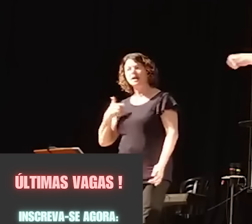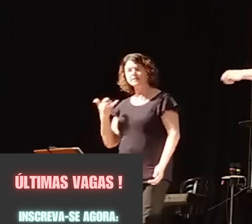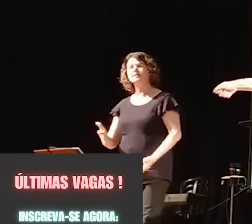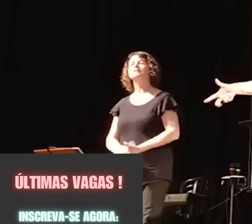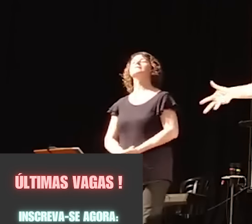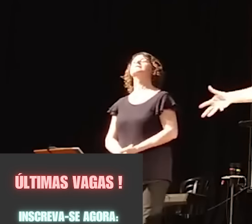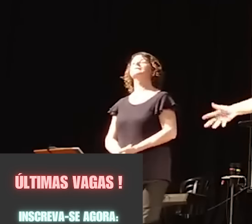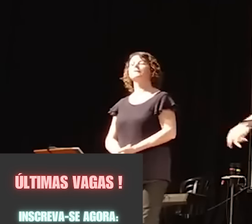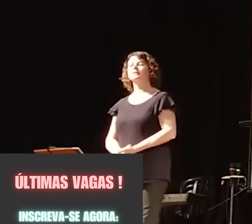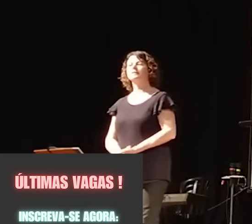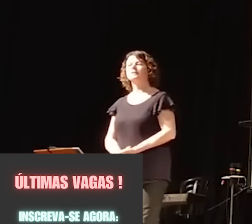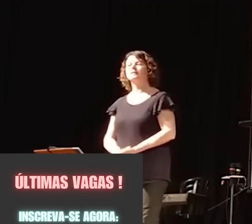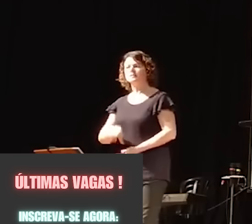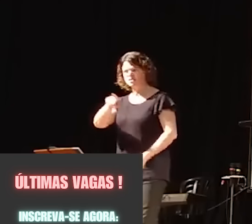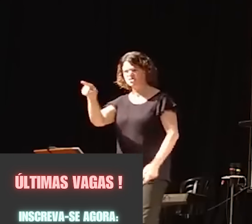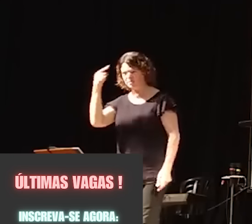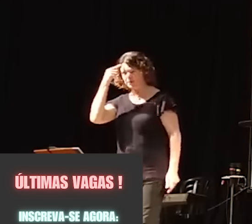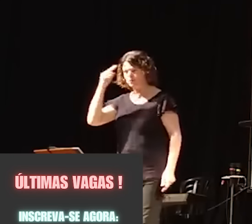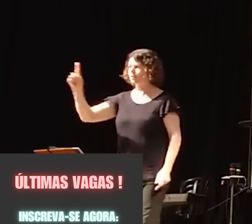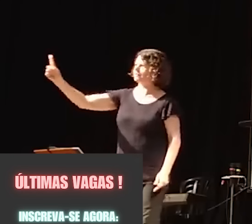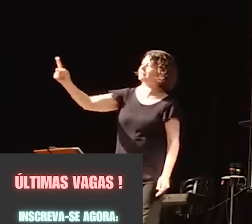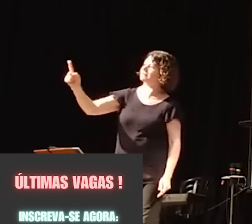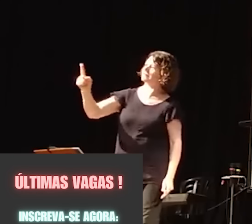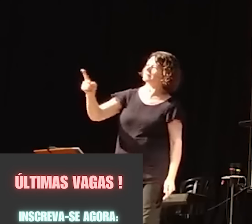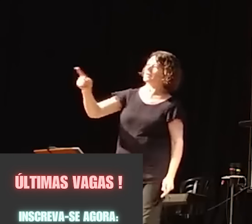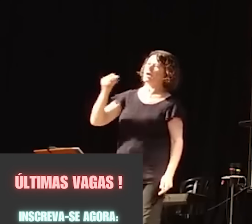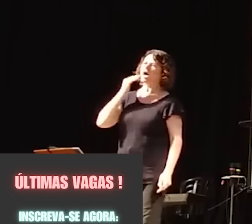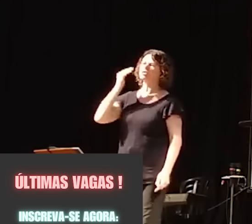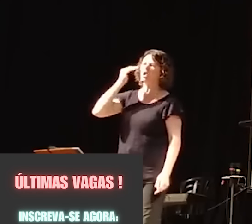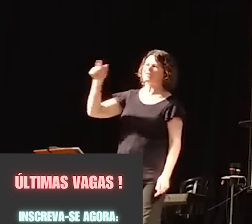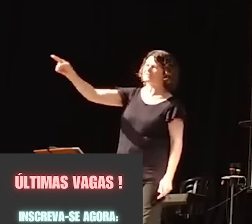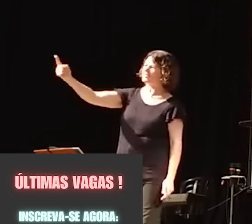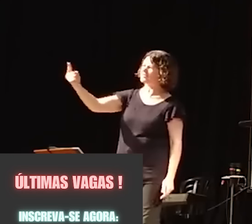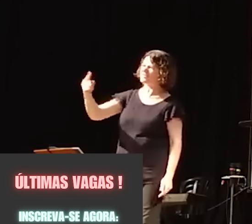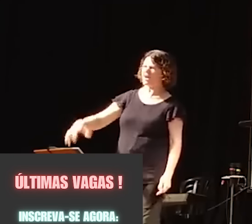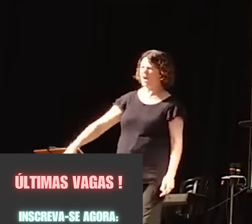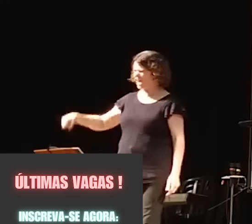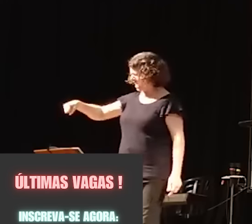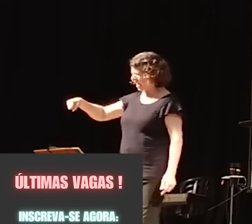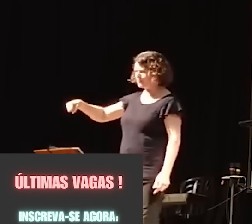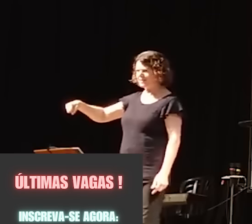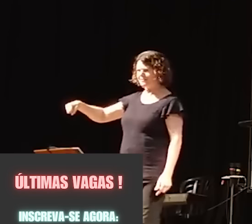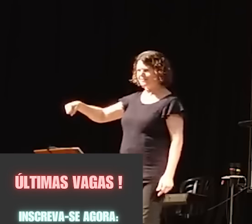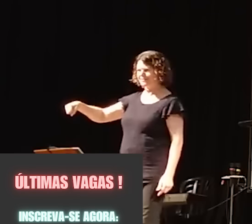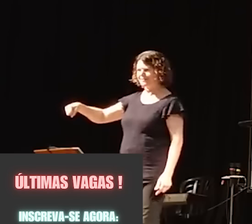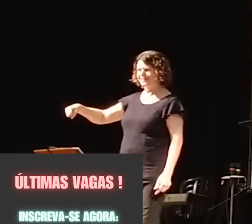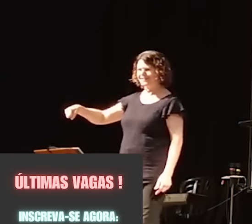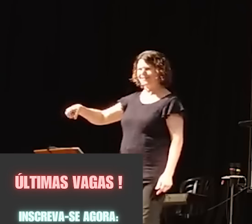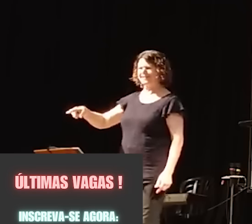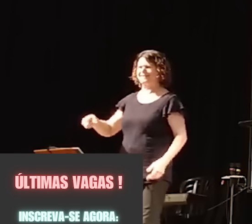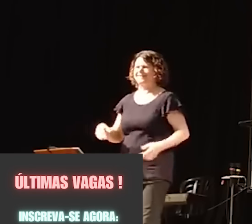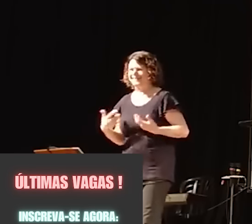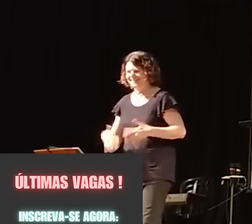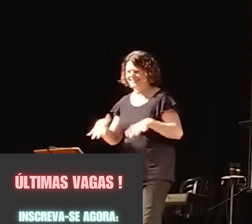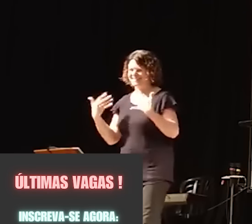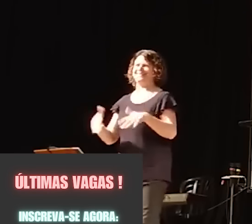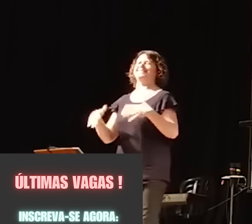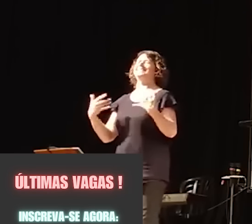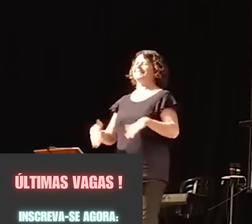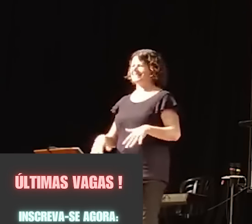menino entrando na igreja com a cabeça do gigante aqui hein hoje entenda uma coisa coisa Davi não venceu que ele era mais